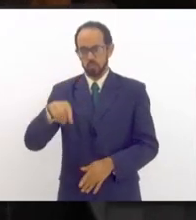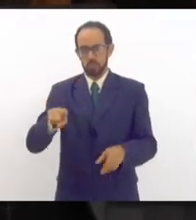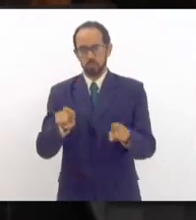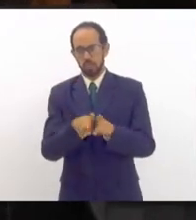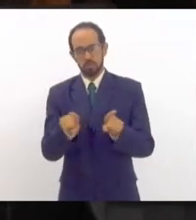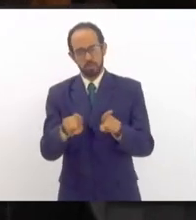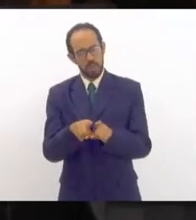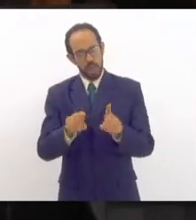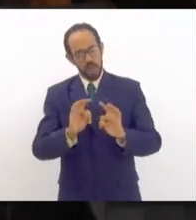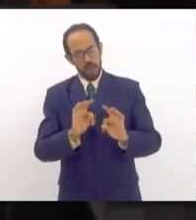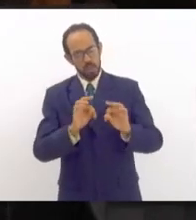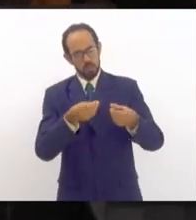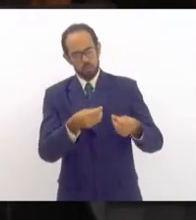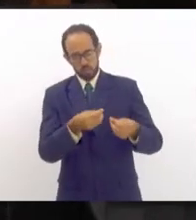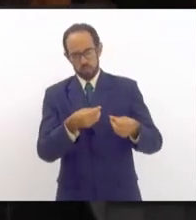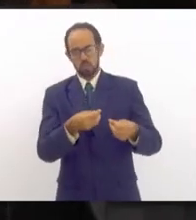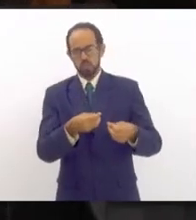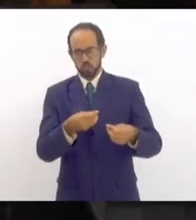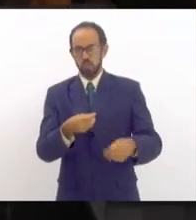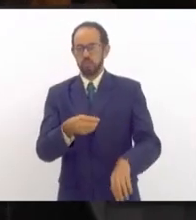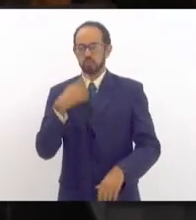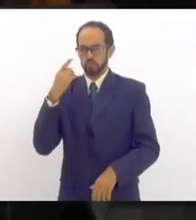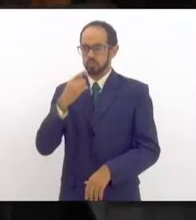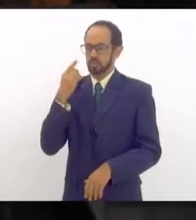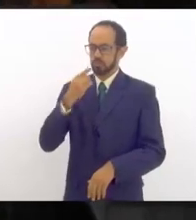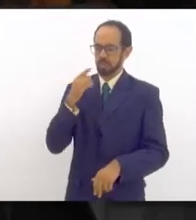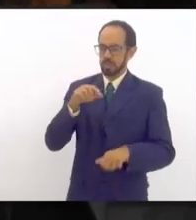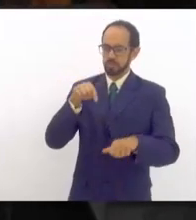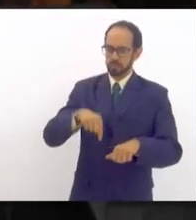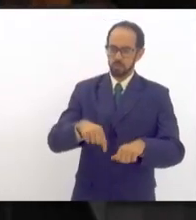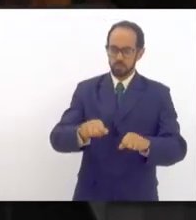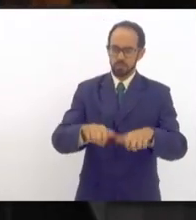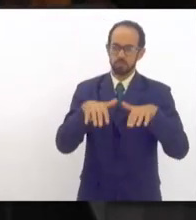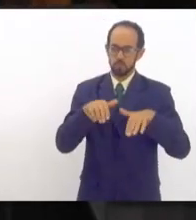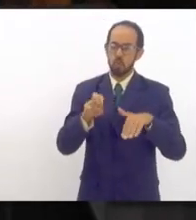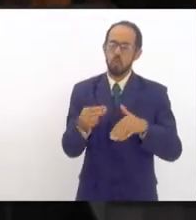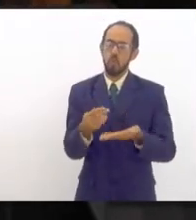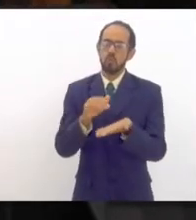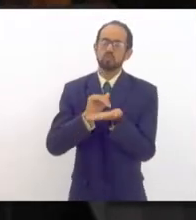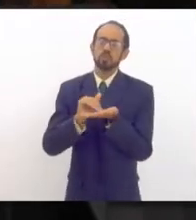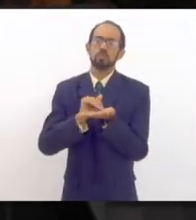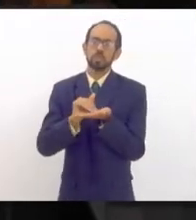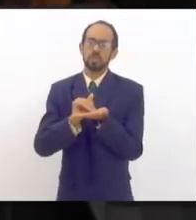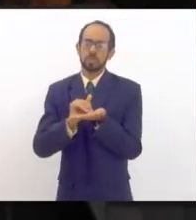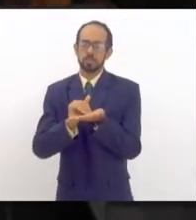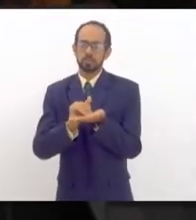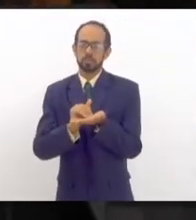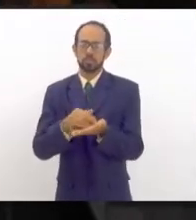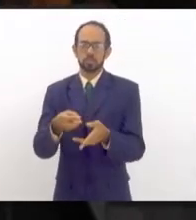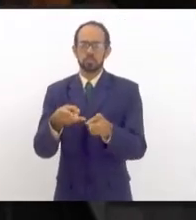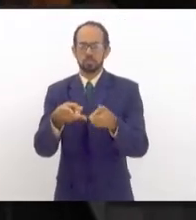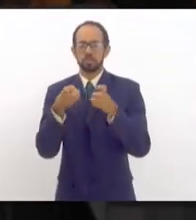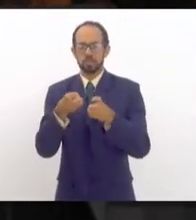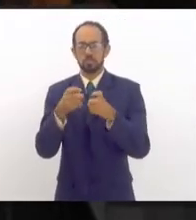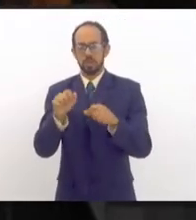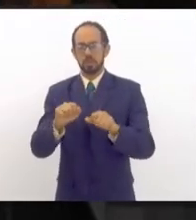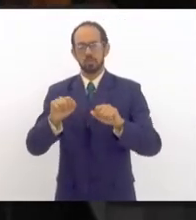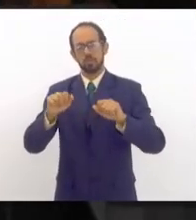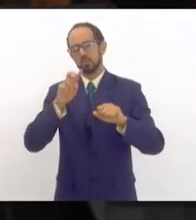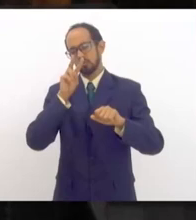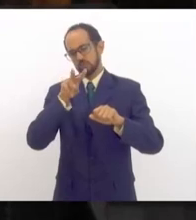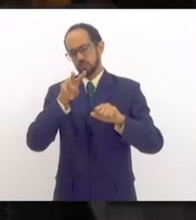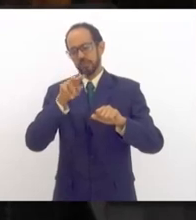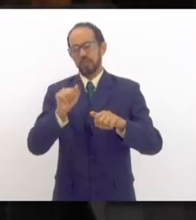todos os nossos amigos pares que estão aqui em plenário seus gabinetes nos prestigiando com a sua audiência